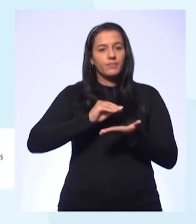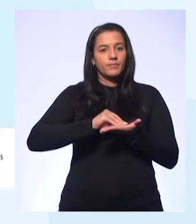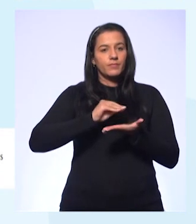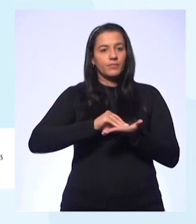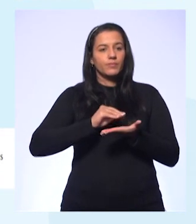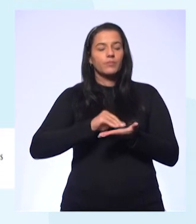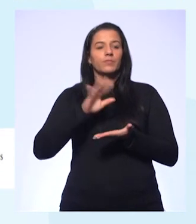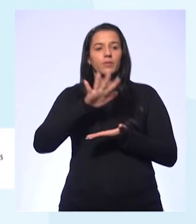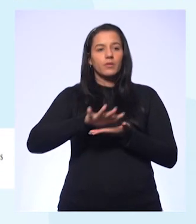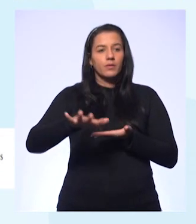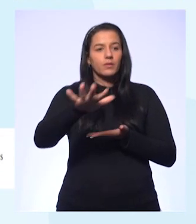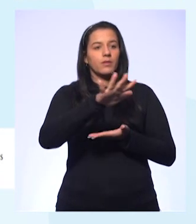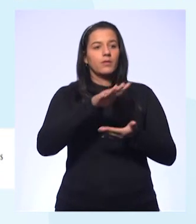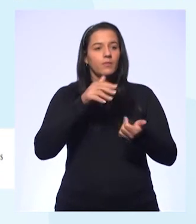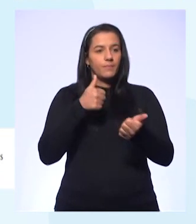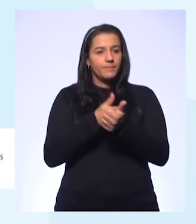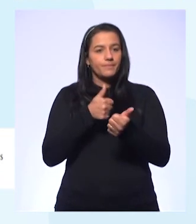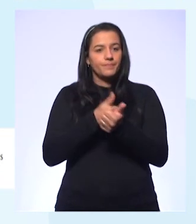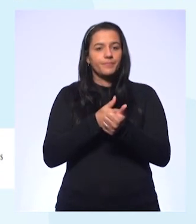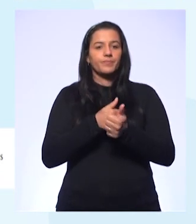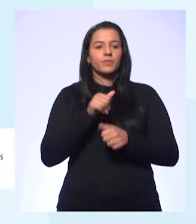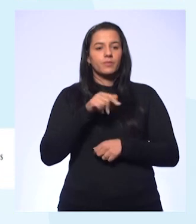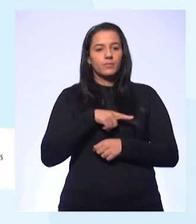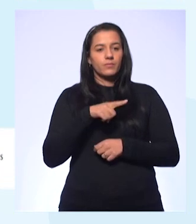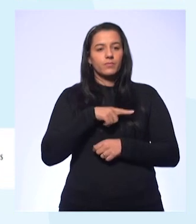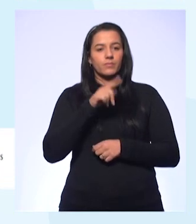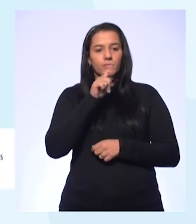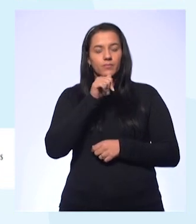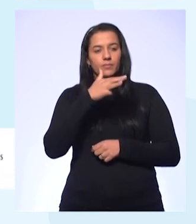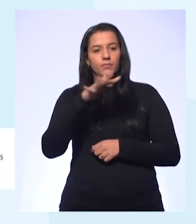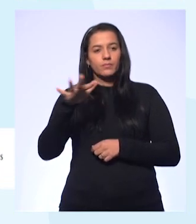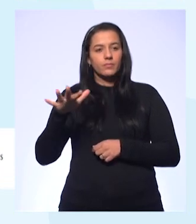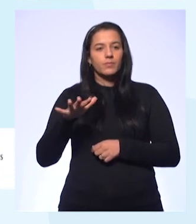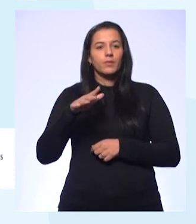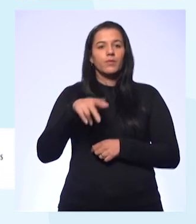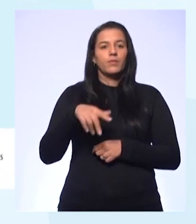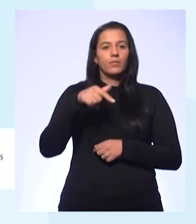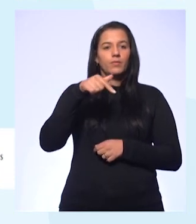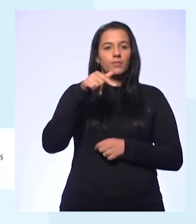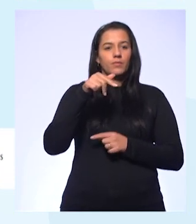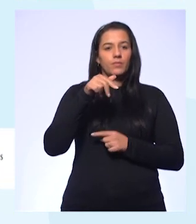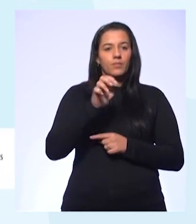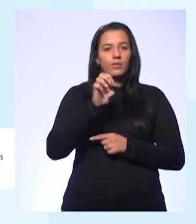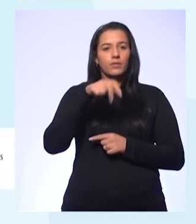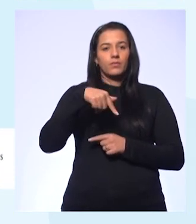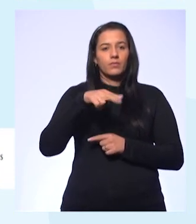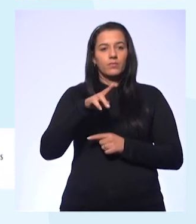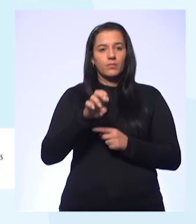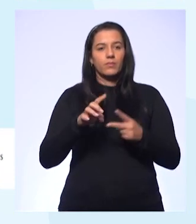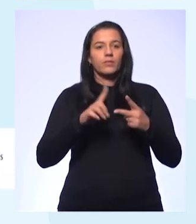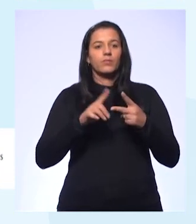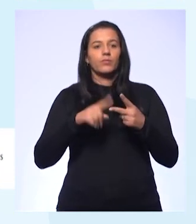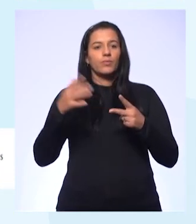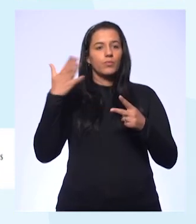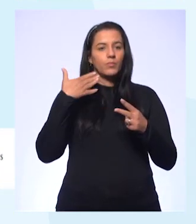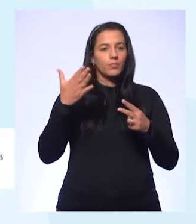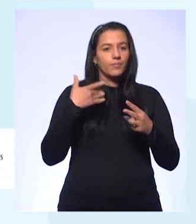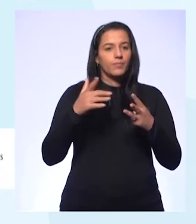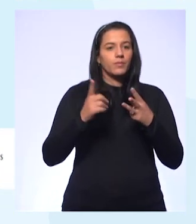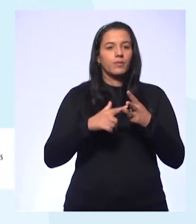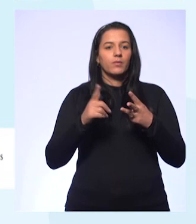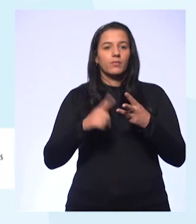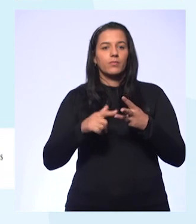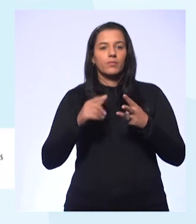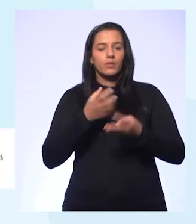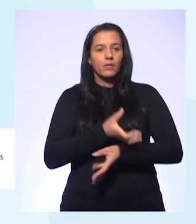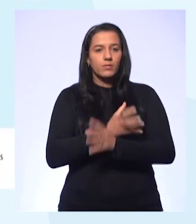região da África do Sul, também temos, né, esse Mar Mediterrâneo. Então tem lá o equatorial, o tropical, o desértico, o